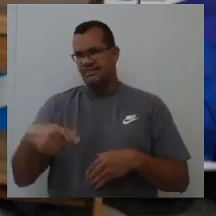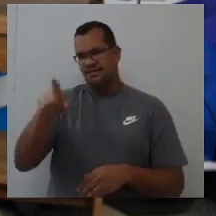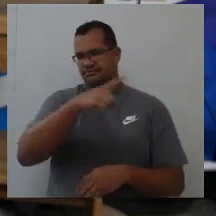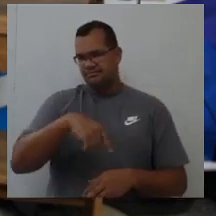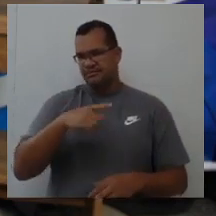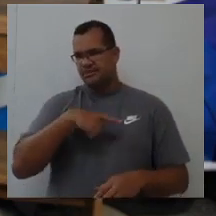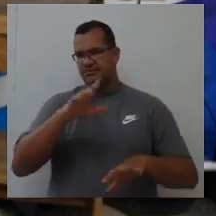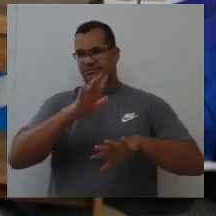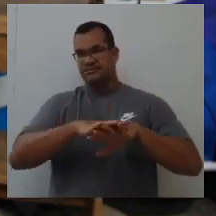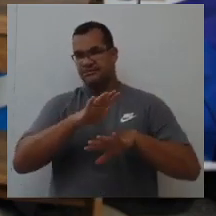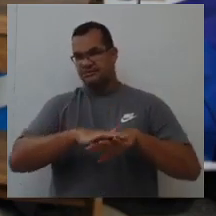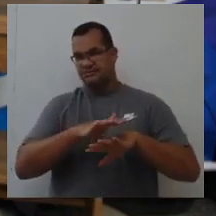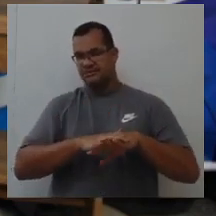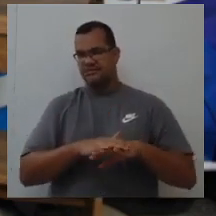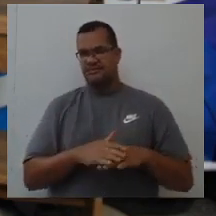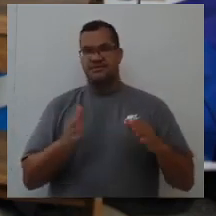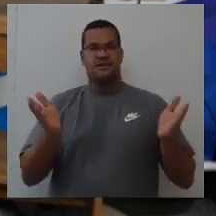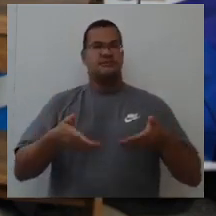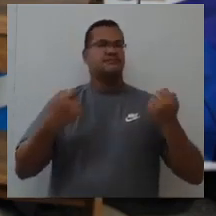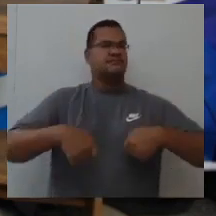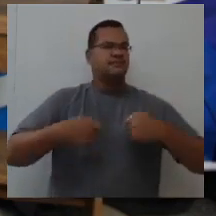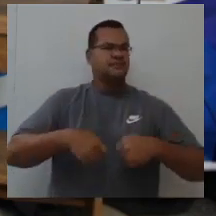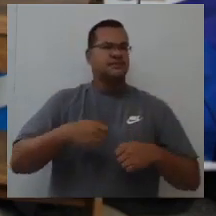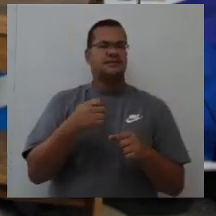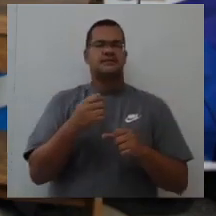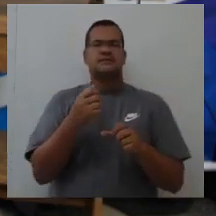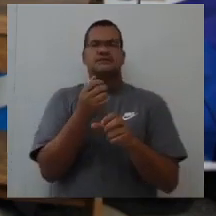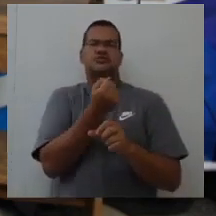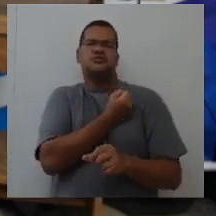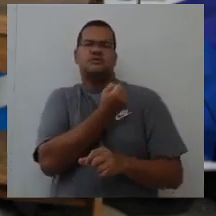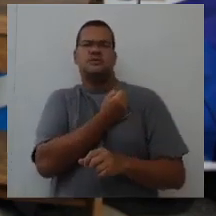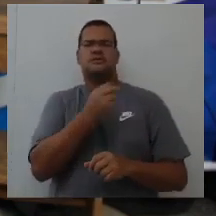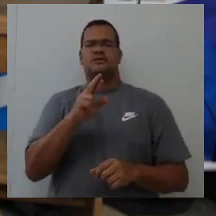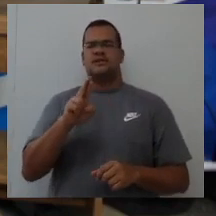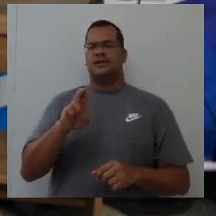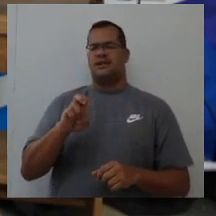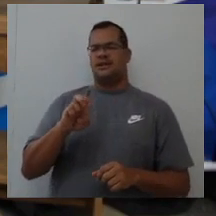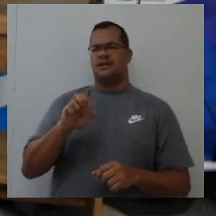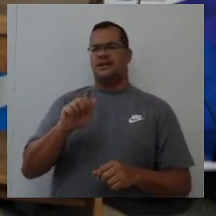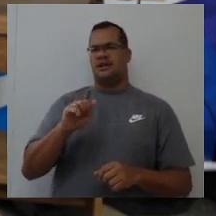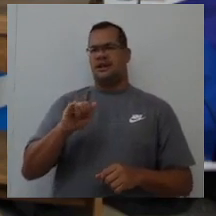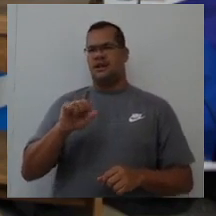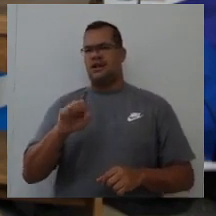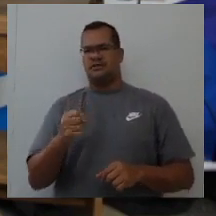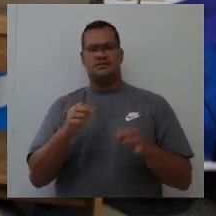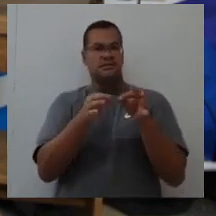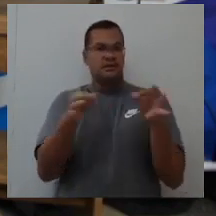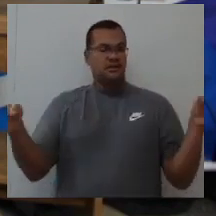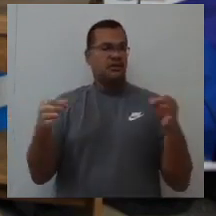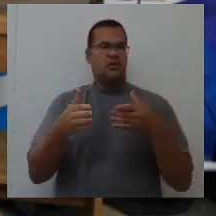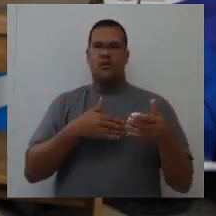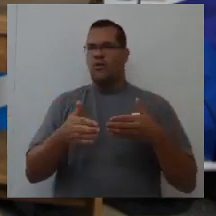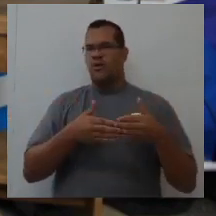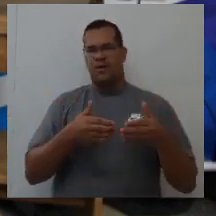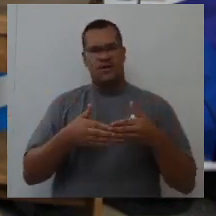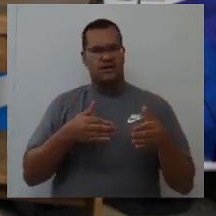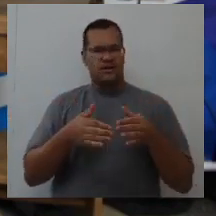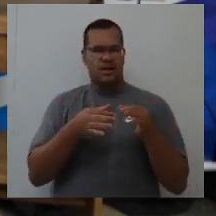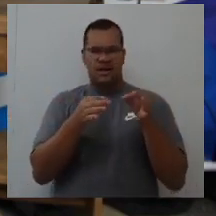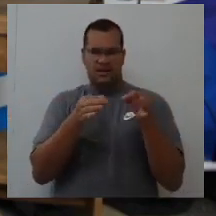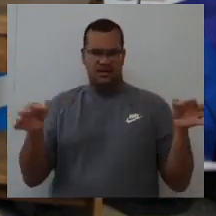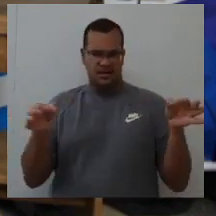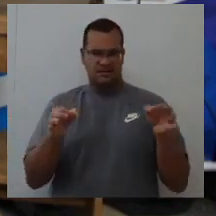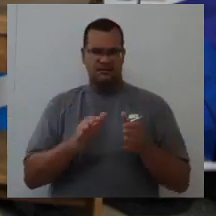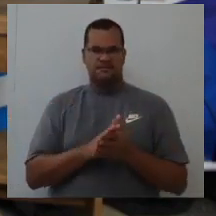sobre matemática, necessidade dos números reais para medir qualquer segmento de reta. Olha, quero aqui